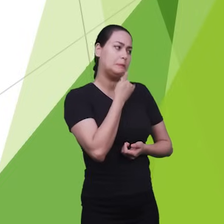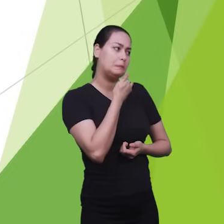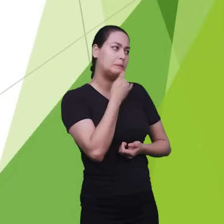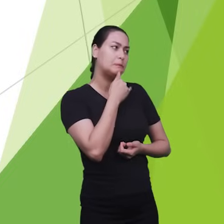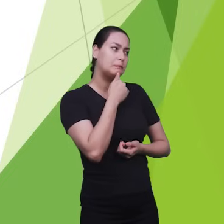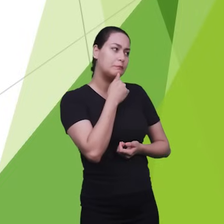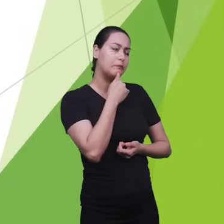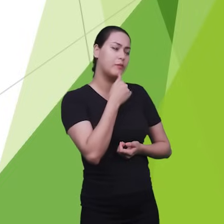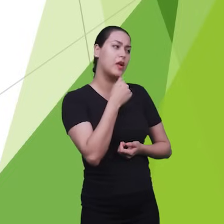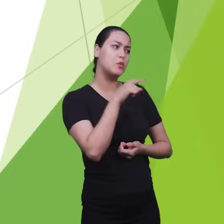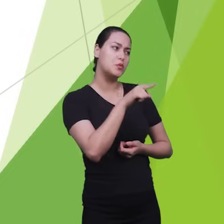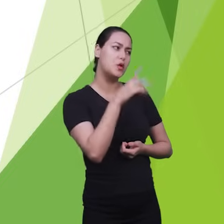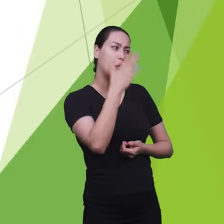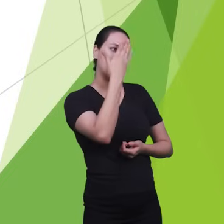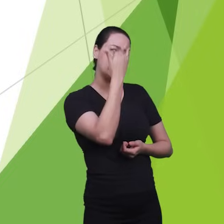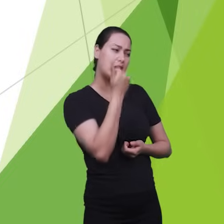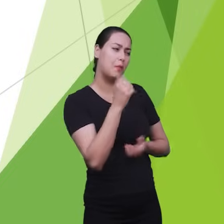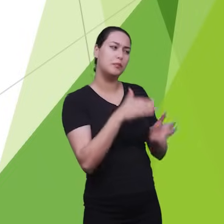mesmo